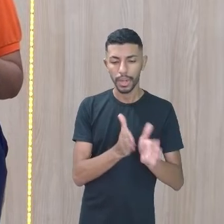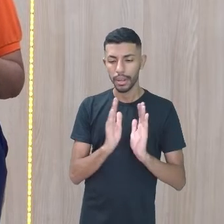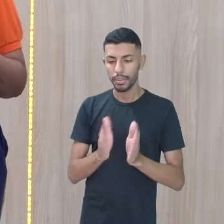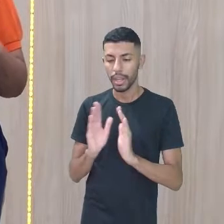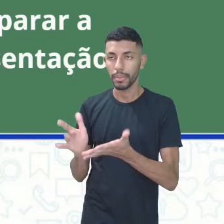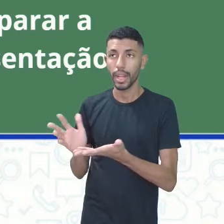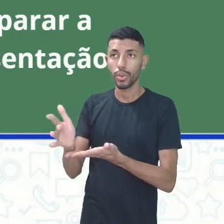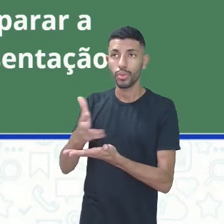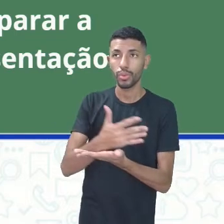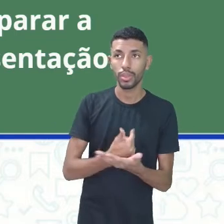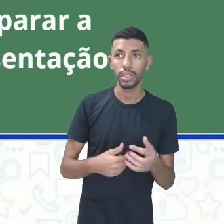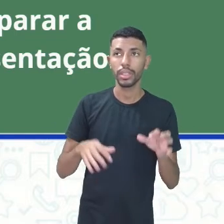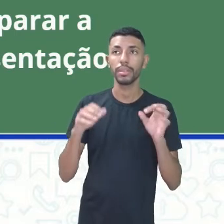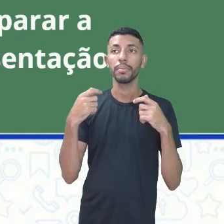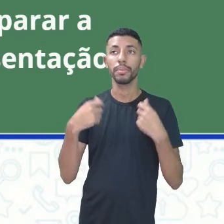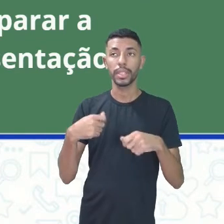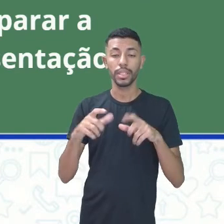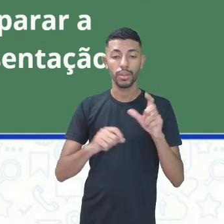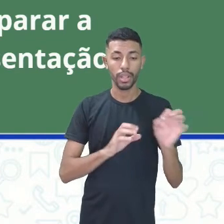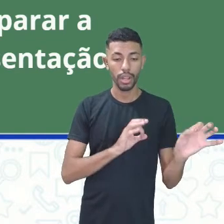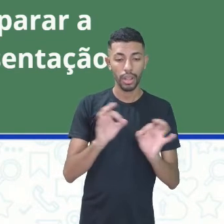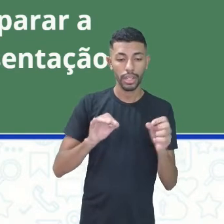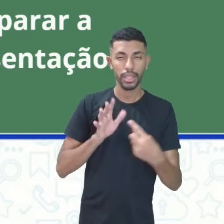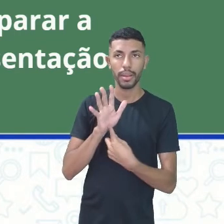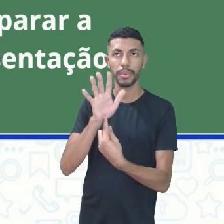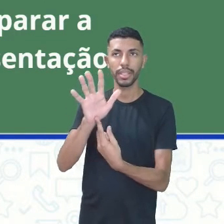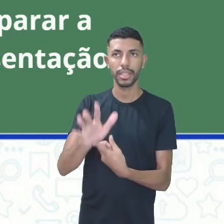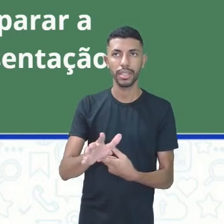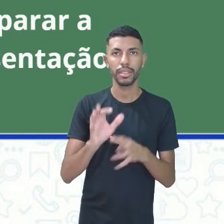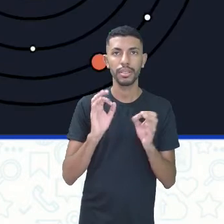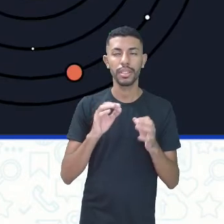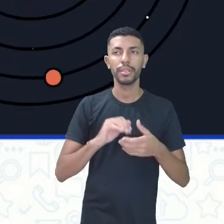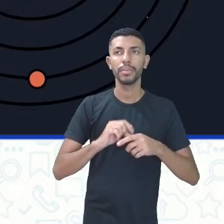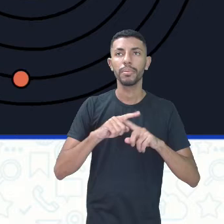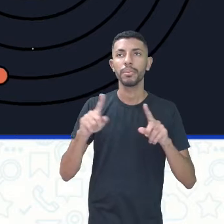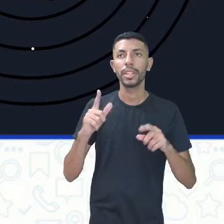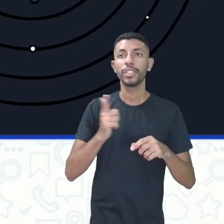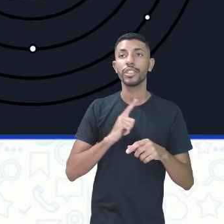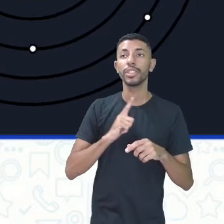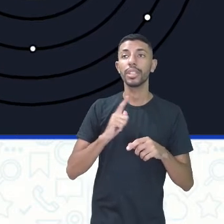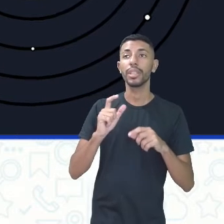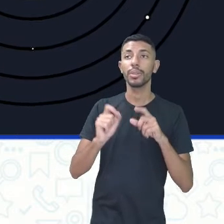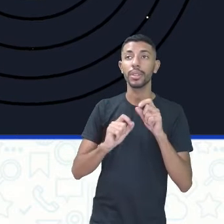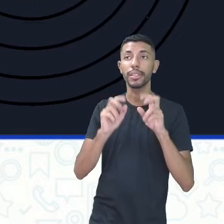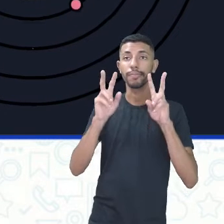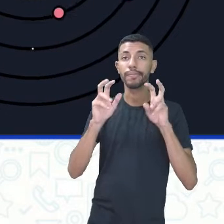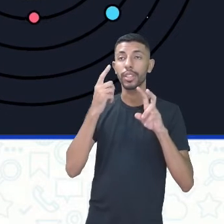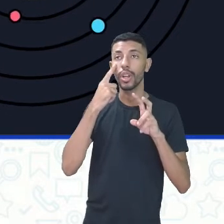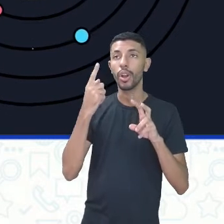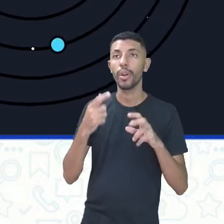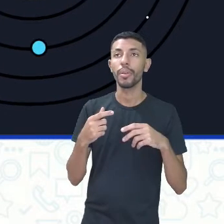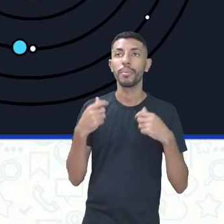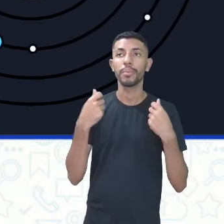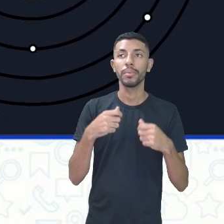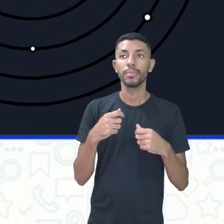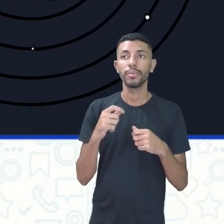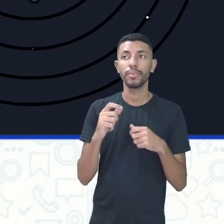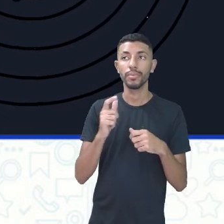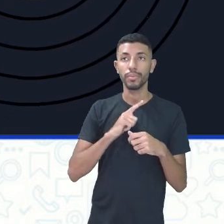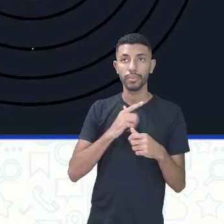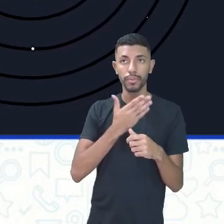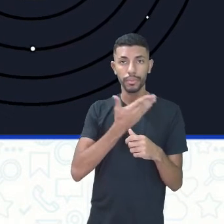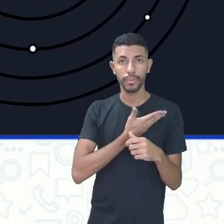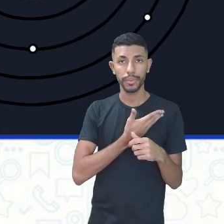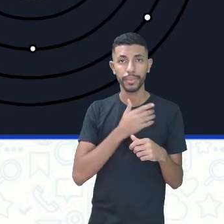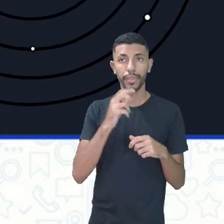científicos coletados, ele deve preparar a sua apresentação. Mas Eduardo tem um porém, Eduardo tem uma amiguinha